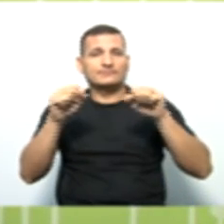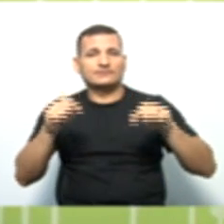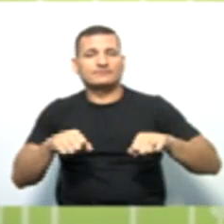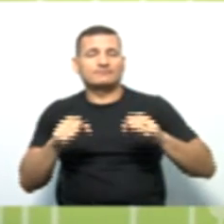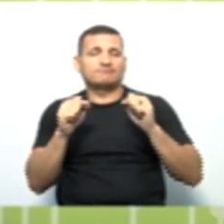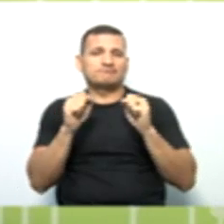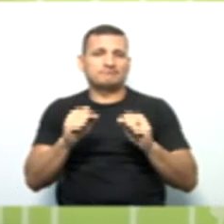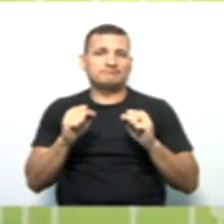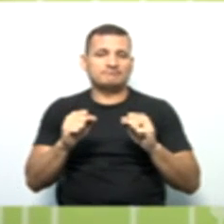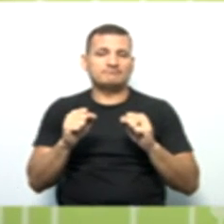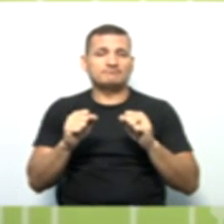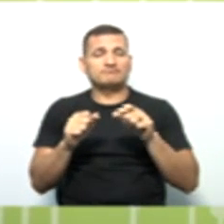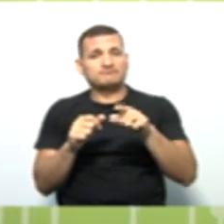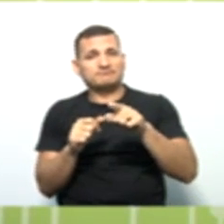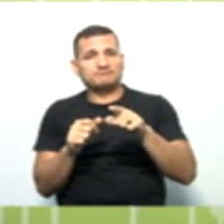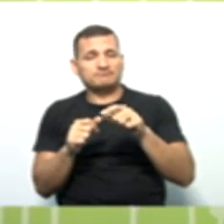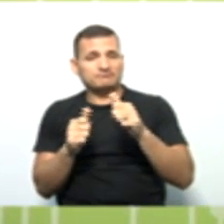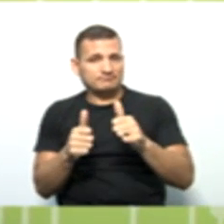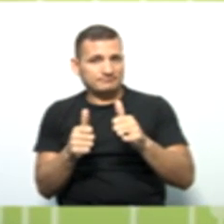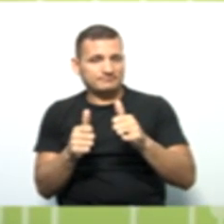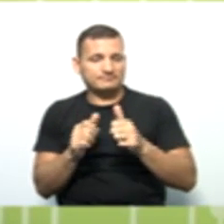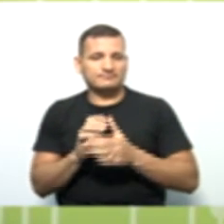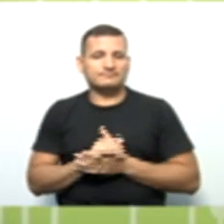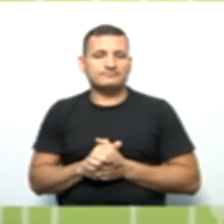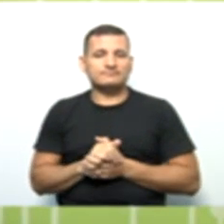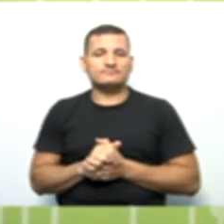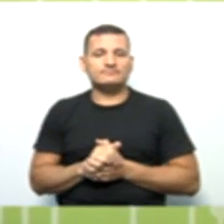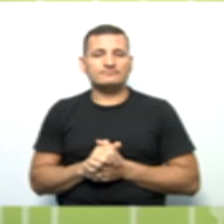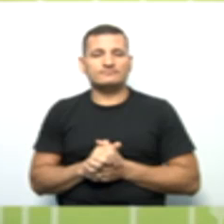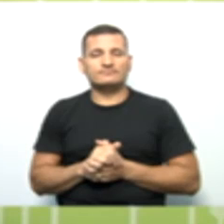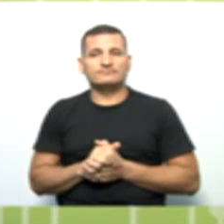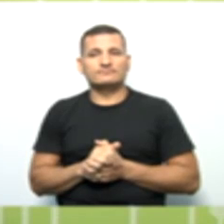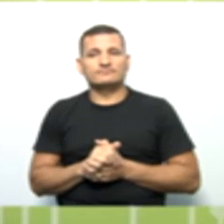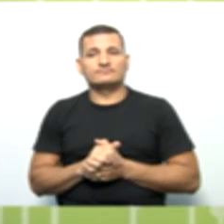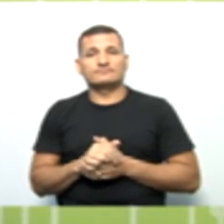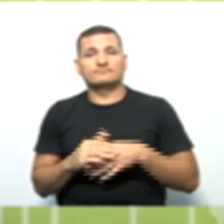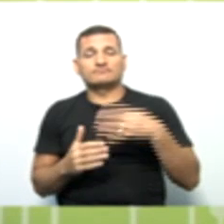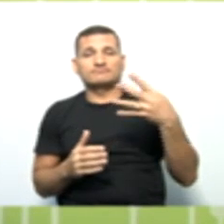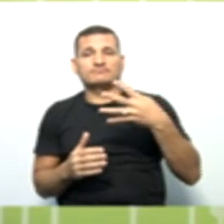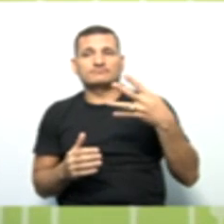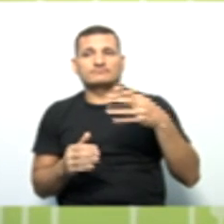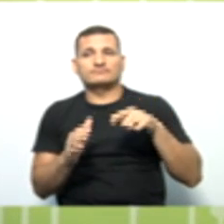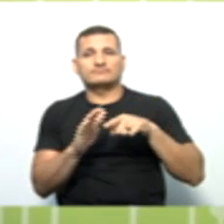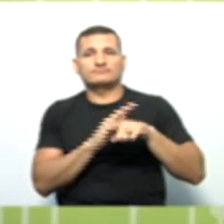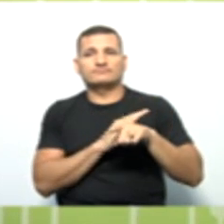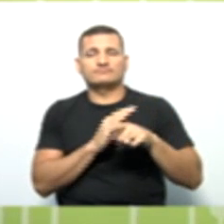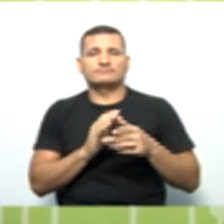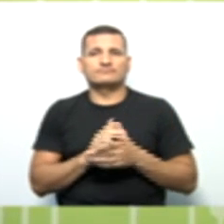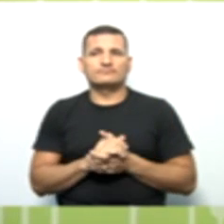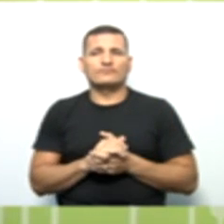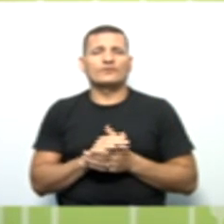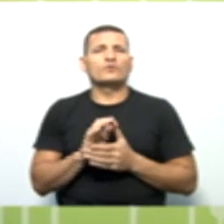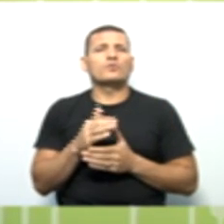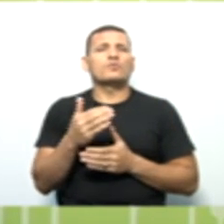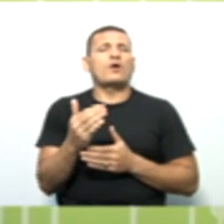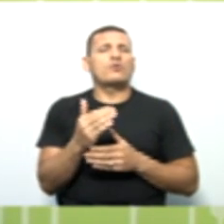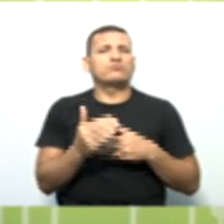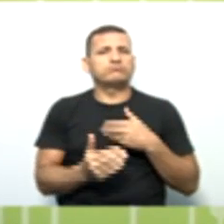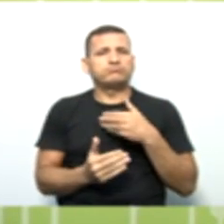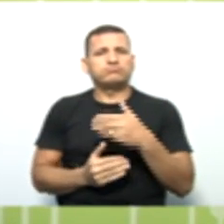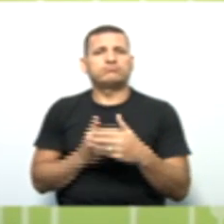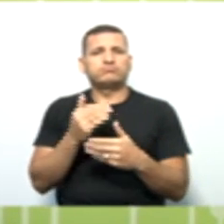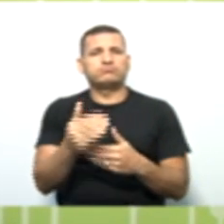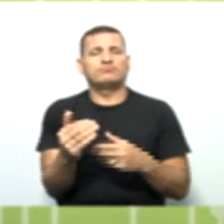ser que seja você, tá bom? Então bora lá para a questão número 4. Qual o passo a passo do projeto